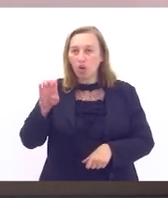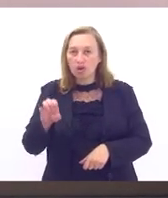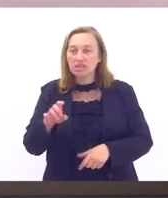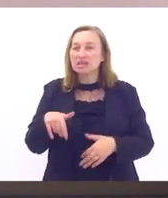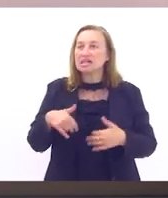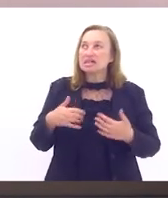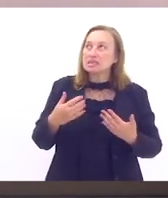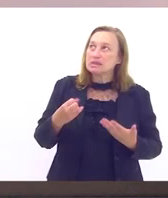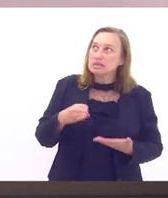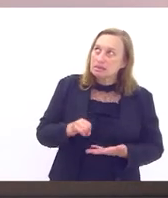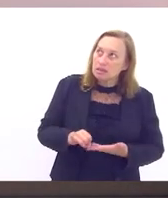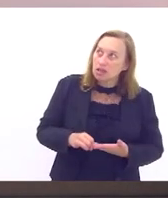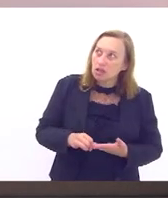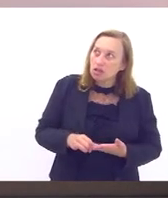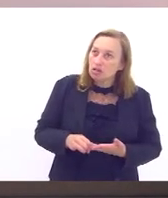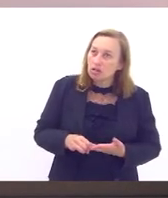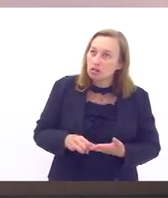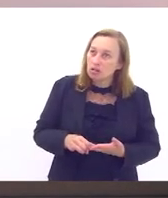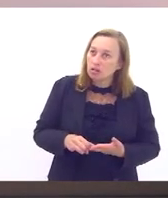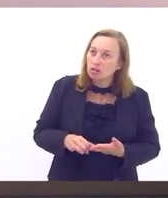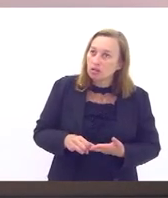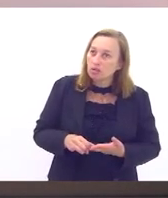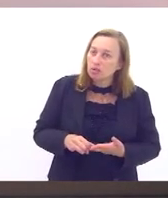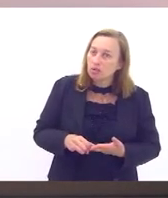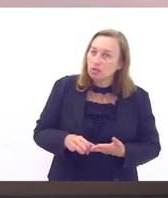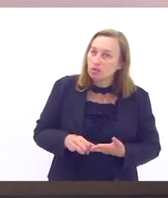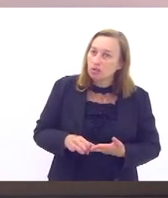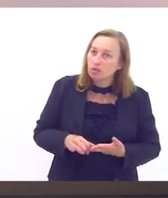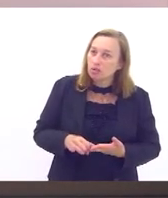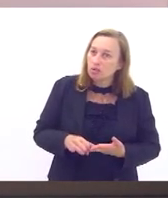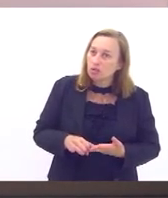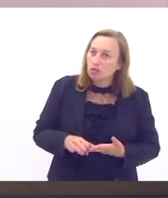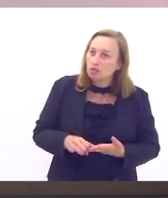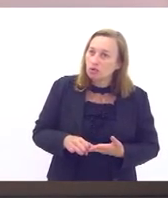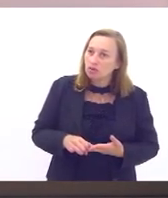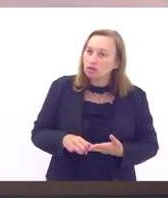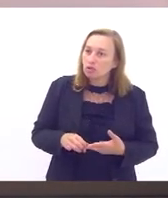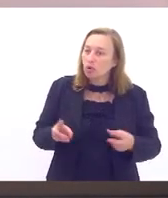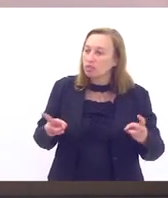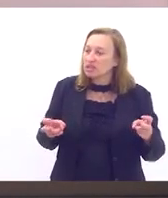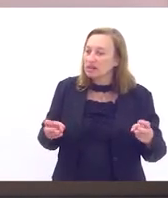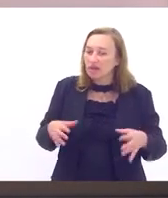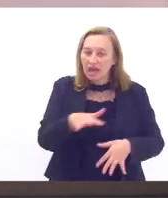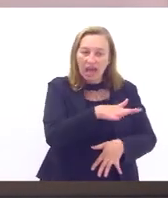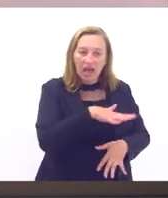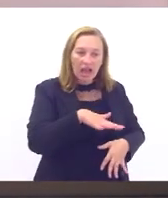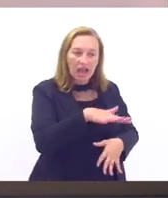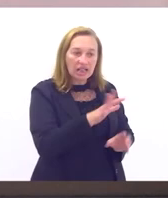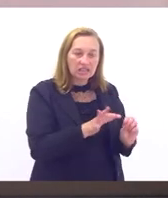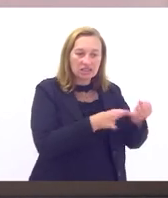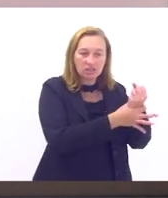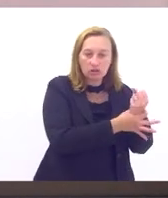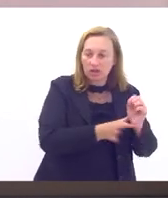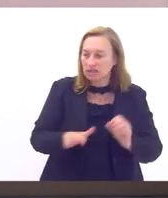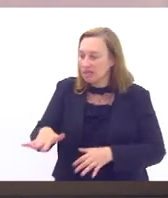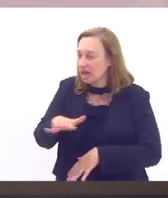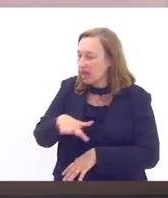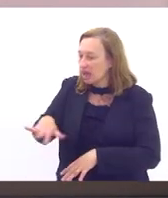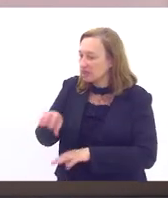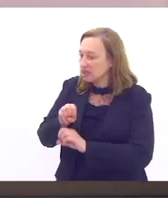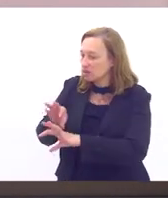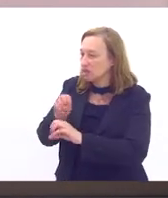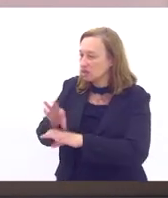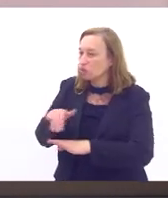né, uma sobreposição da área da segurança e da área da execução, da educação, todas